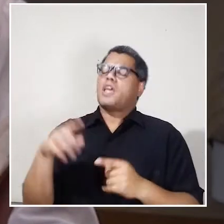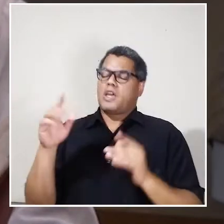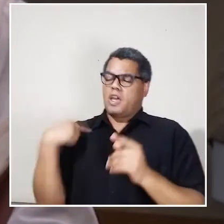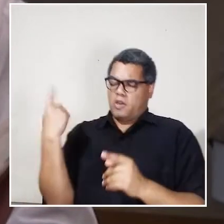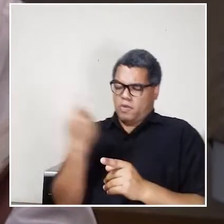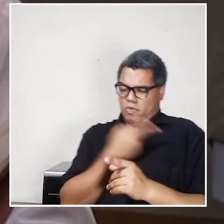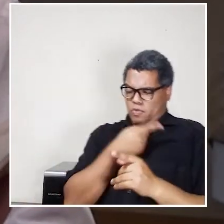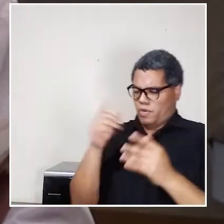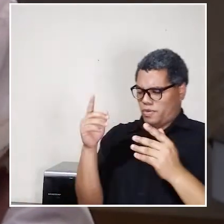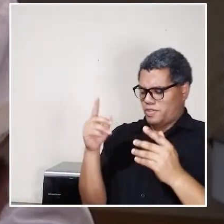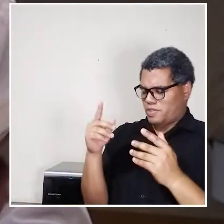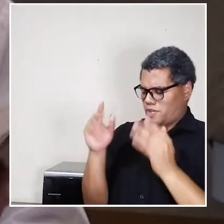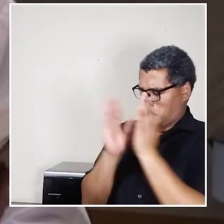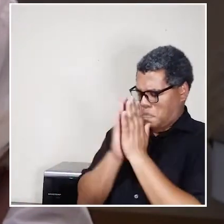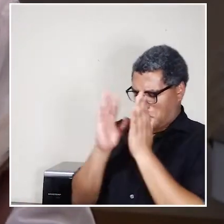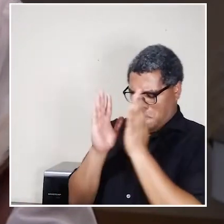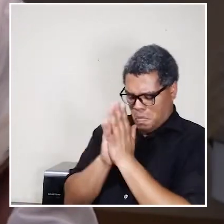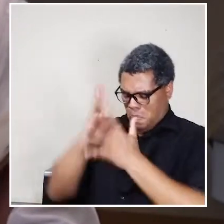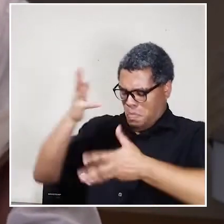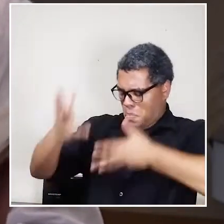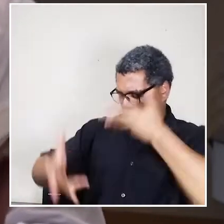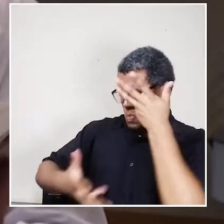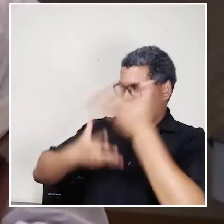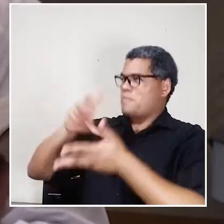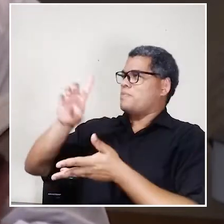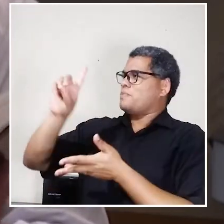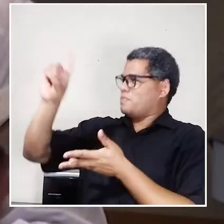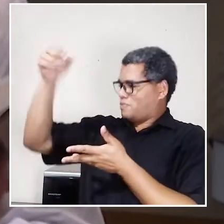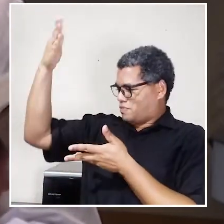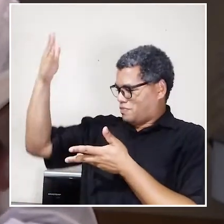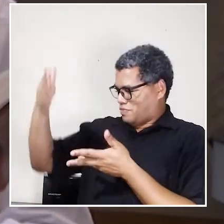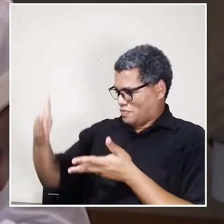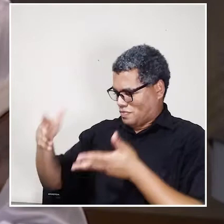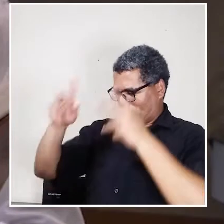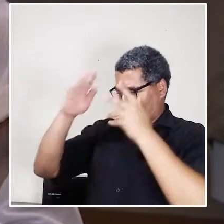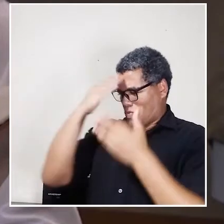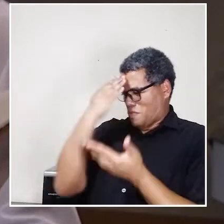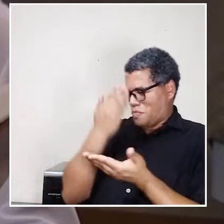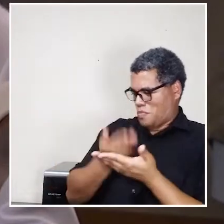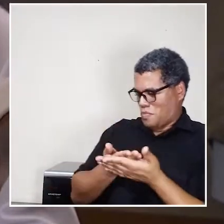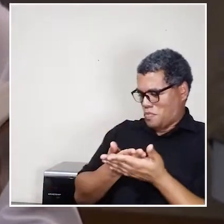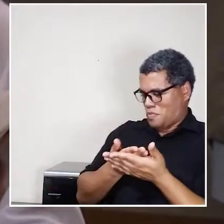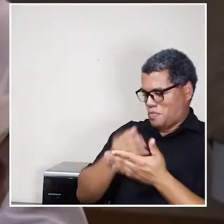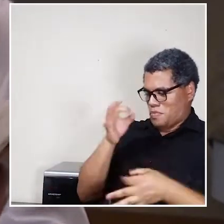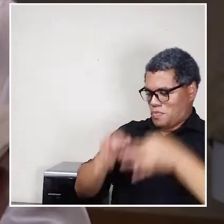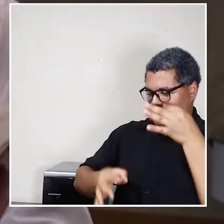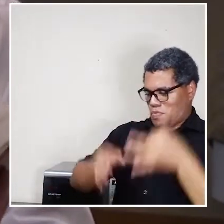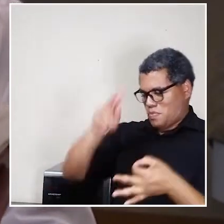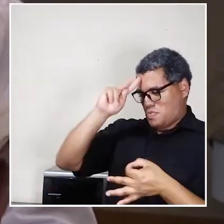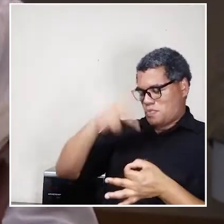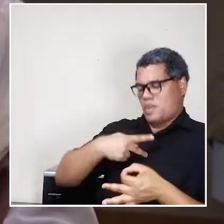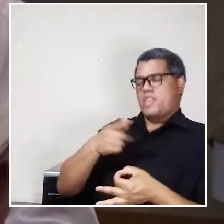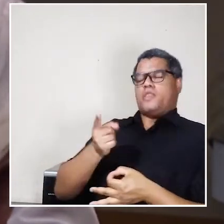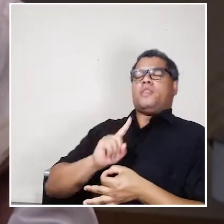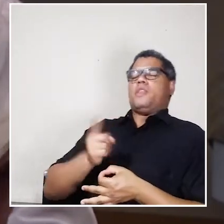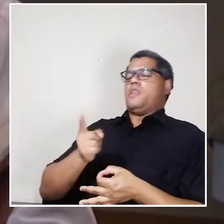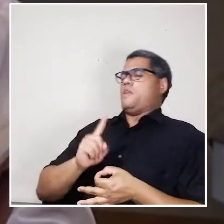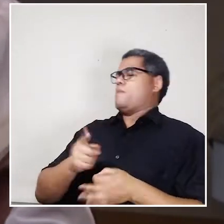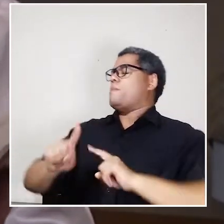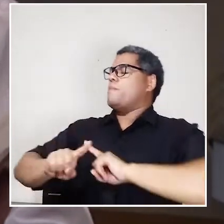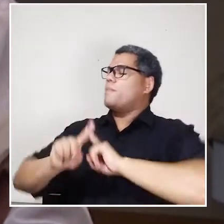não lançamos as nossas súplicas perante a tua face, fiados em nossas justiças, mas em tuas